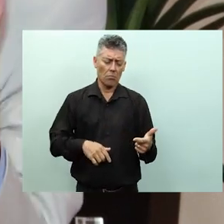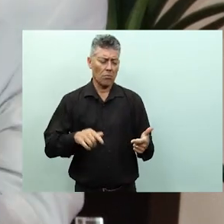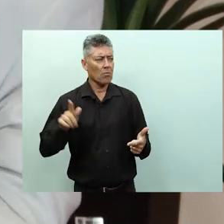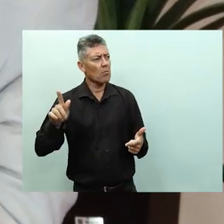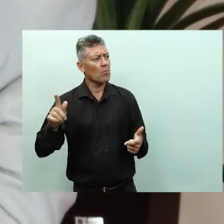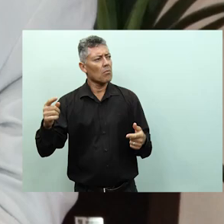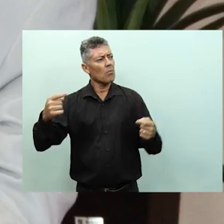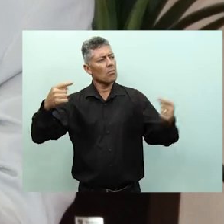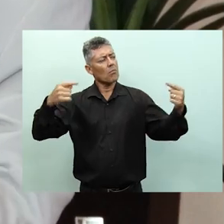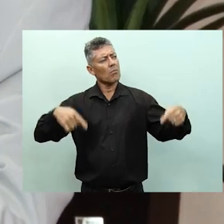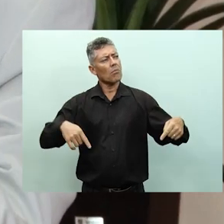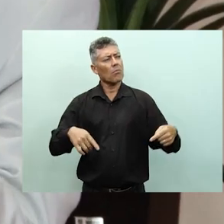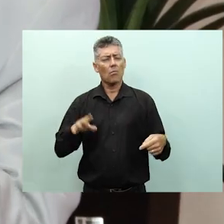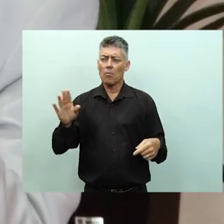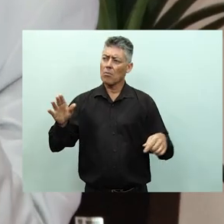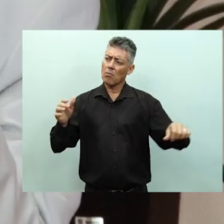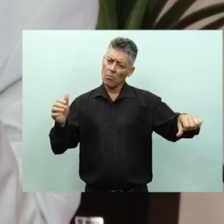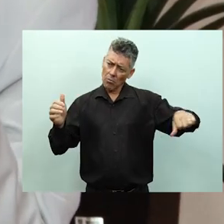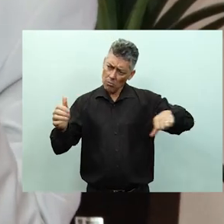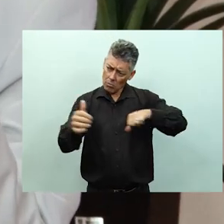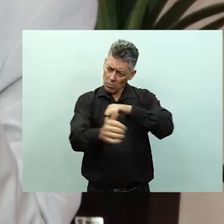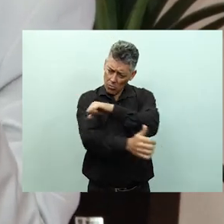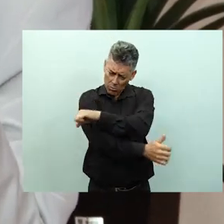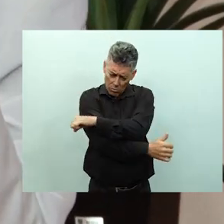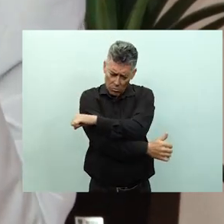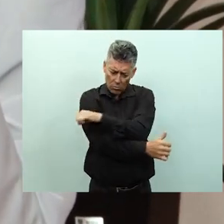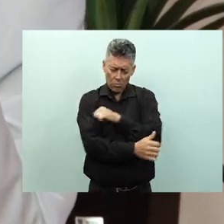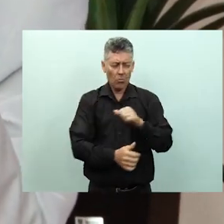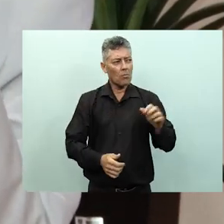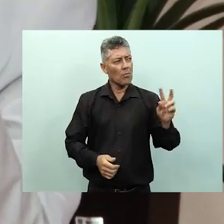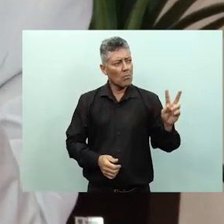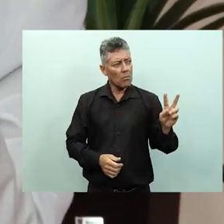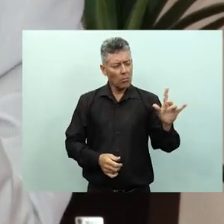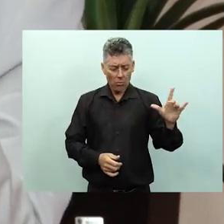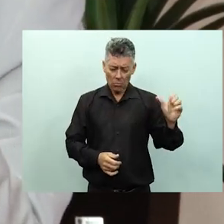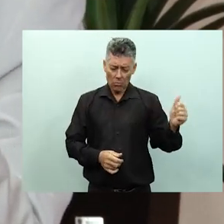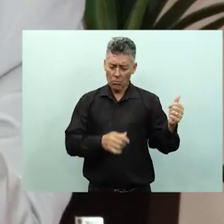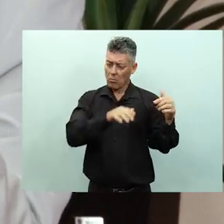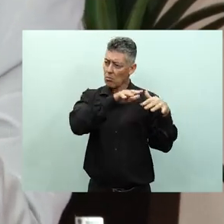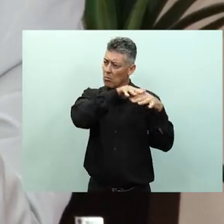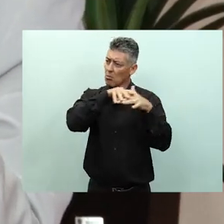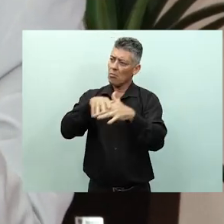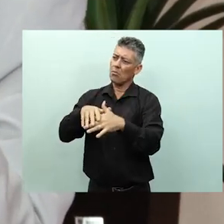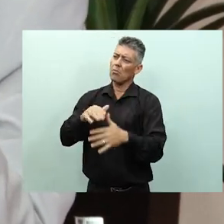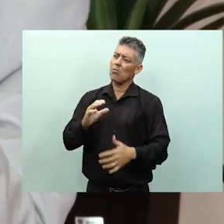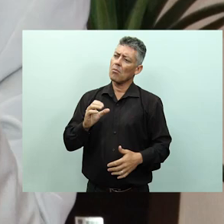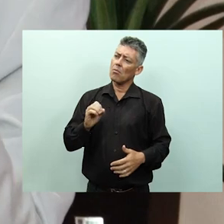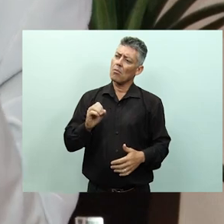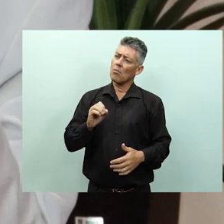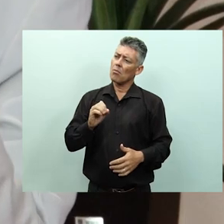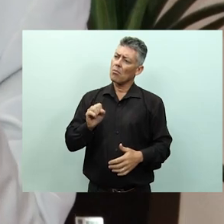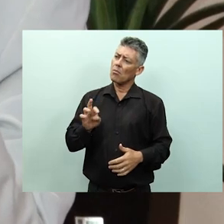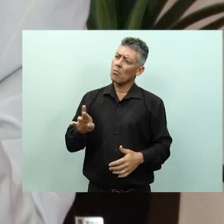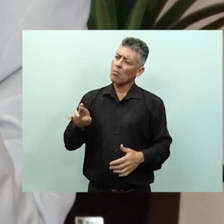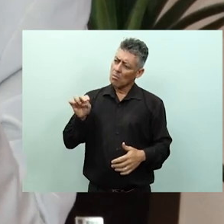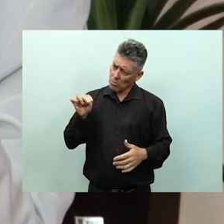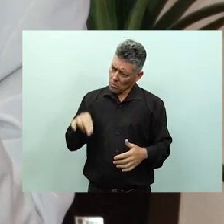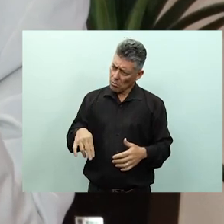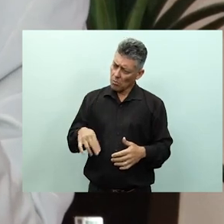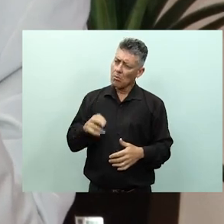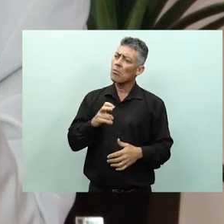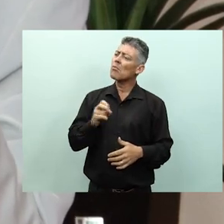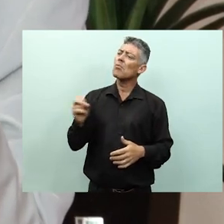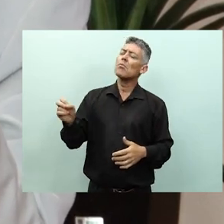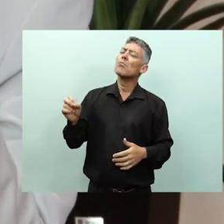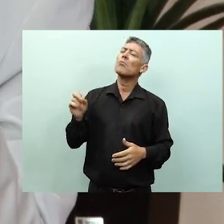Garibaldi era oposição. Ele inverteu os papéis. Vilma passou a atacar Garibaldi pela Coserne. Onde estão os 500